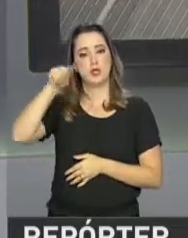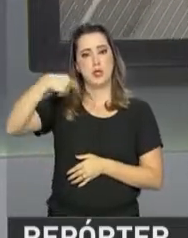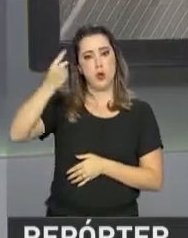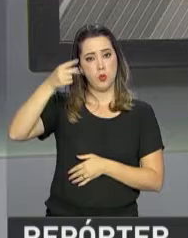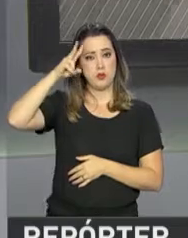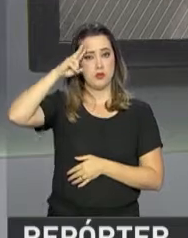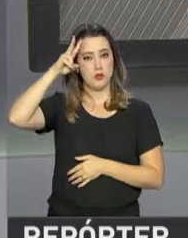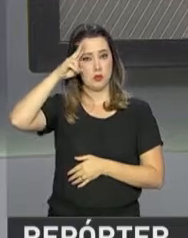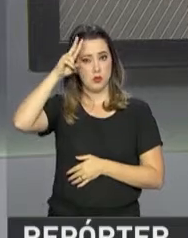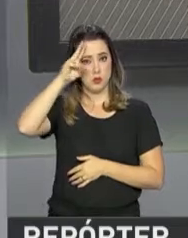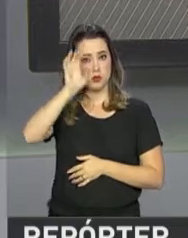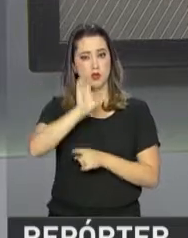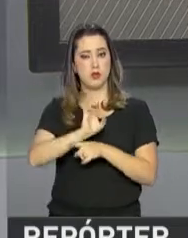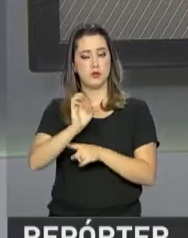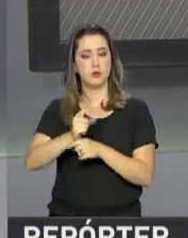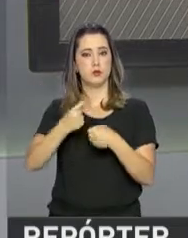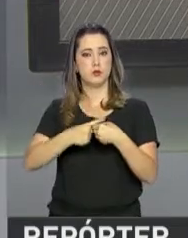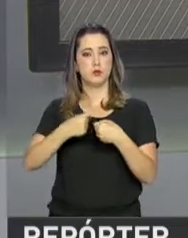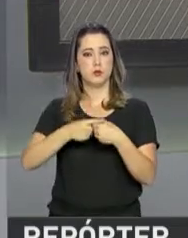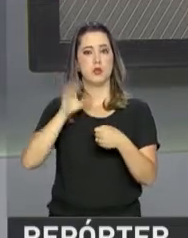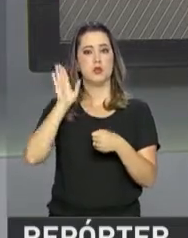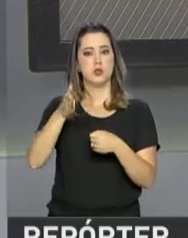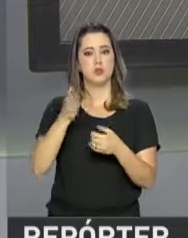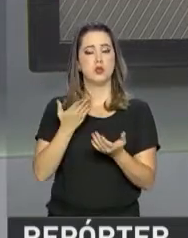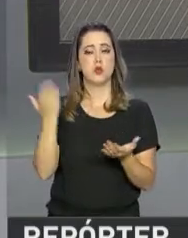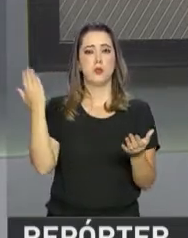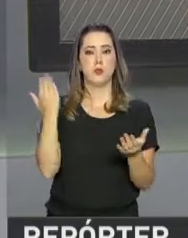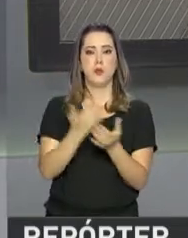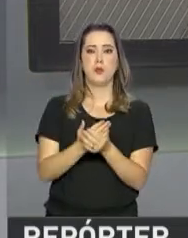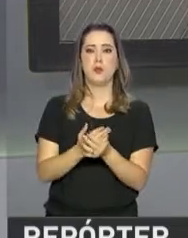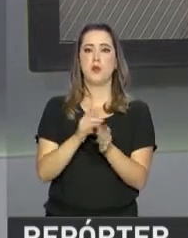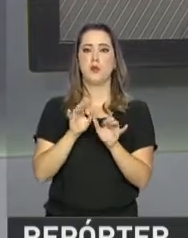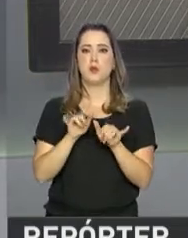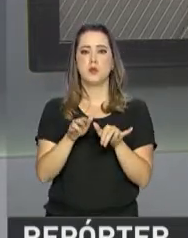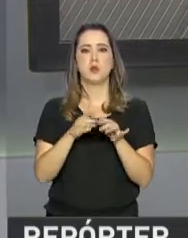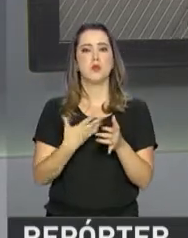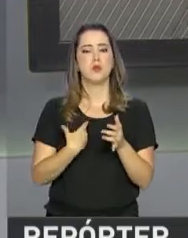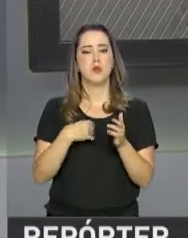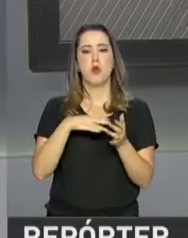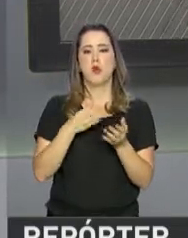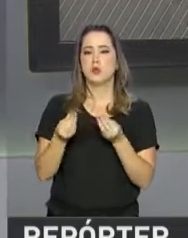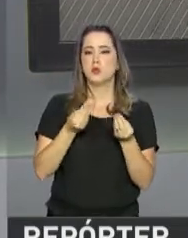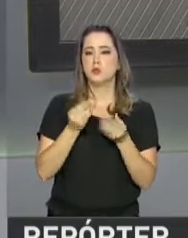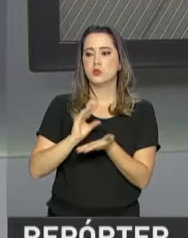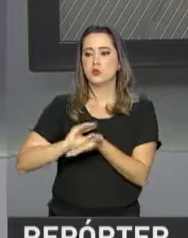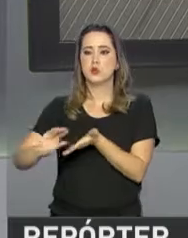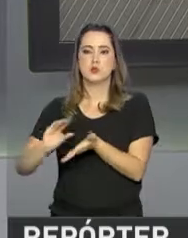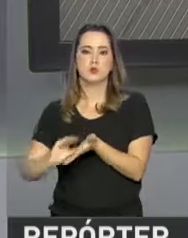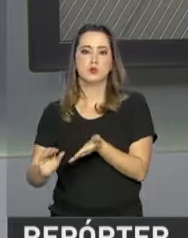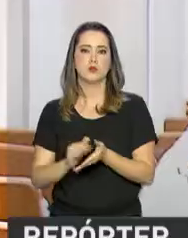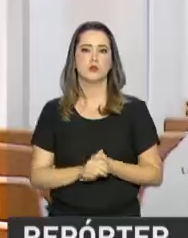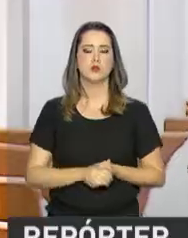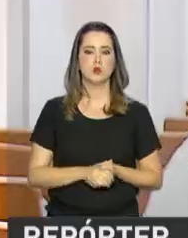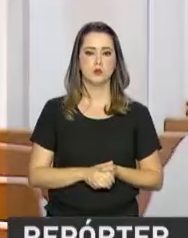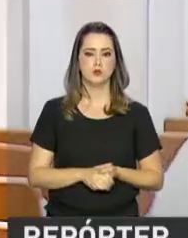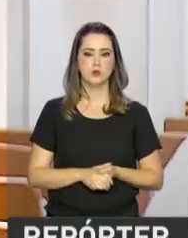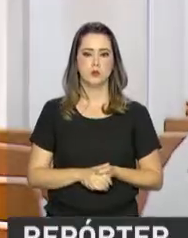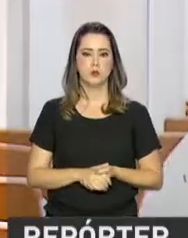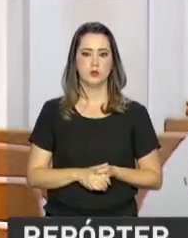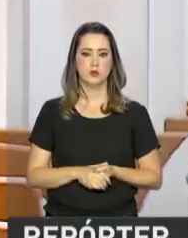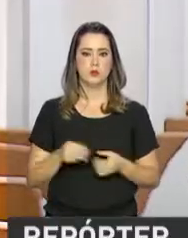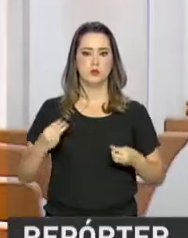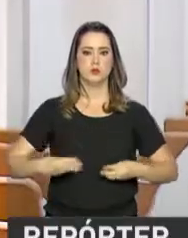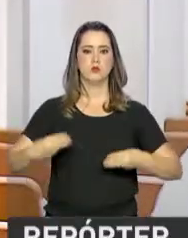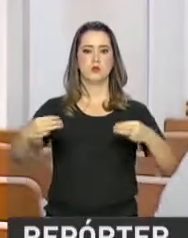próxima segunda-feira estados e municípios já podem enviar propostas para receber recursos o